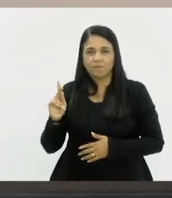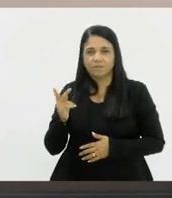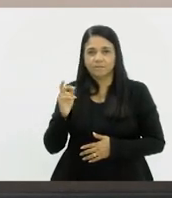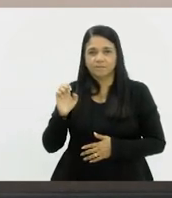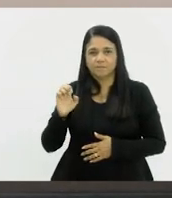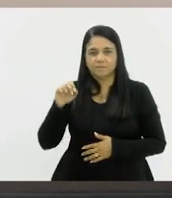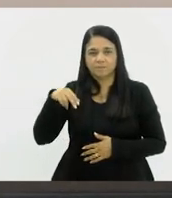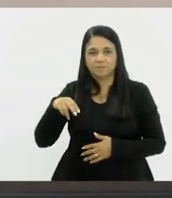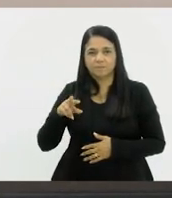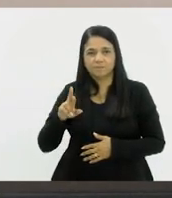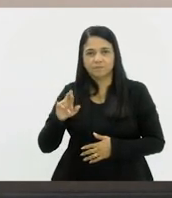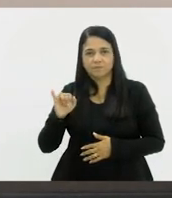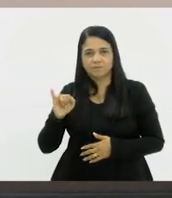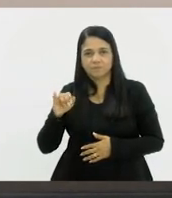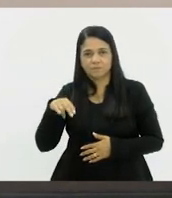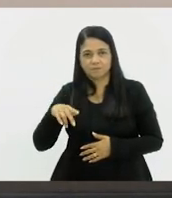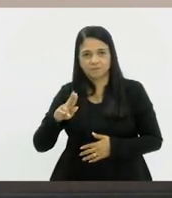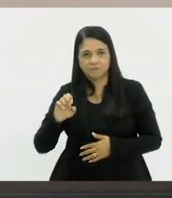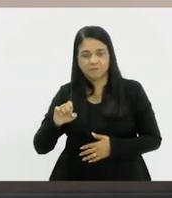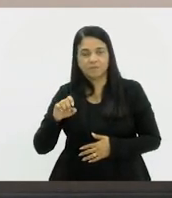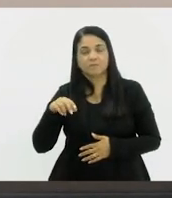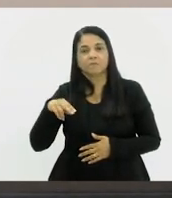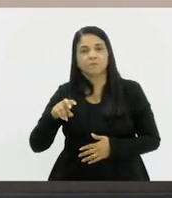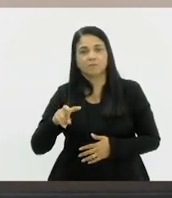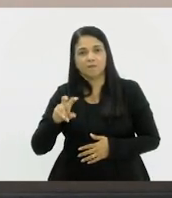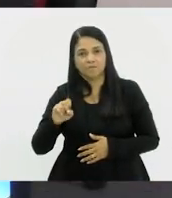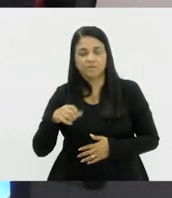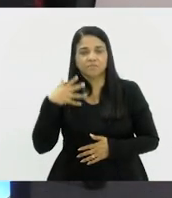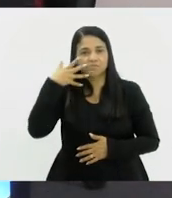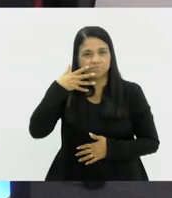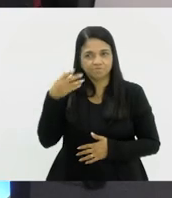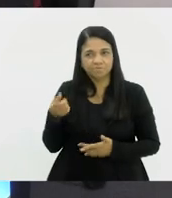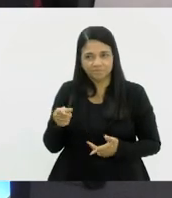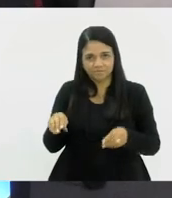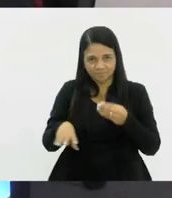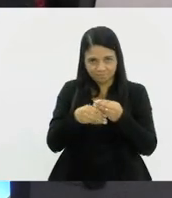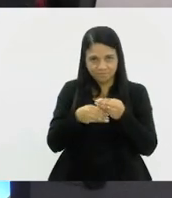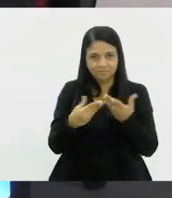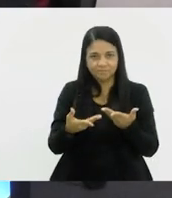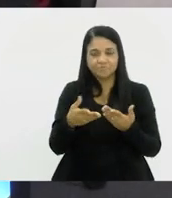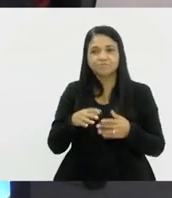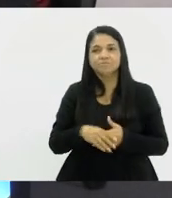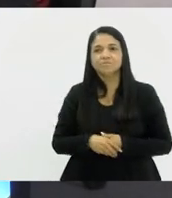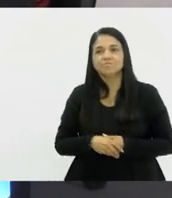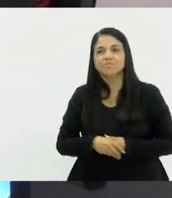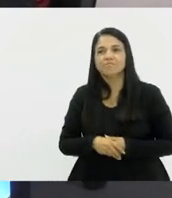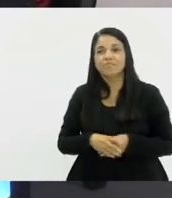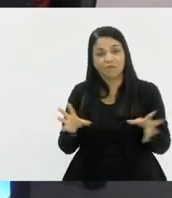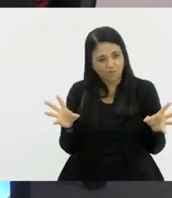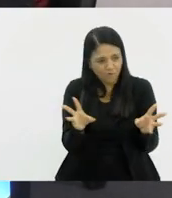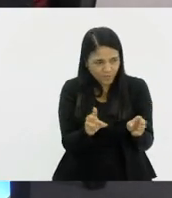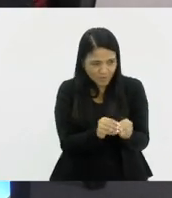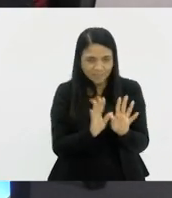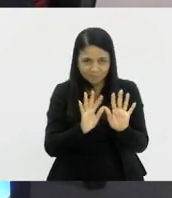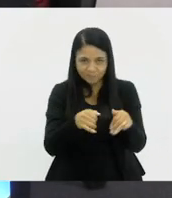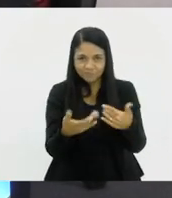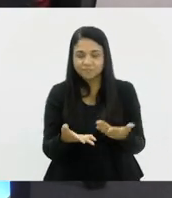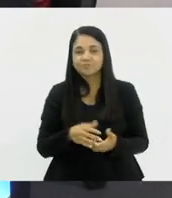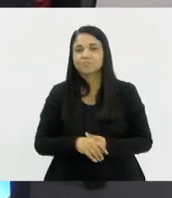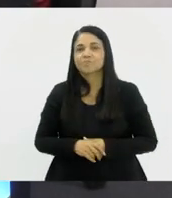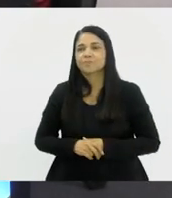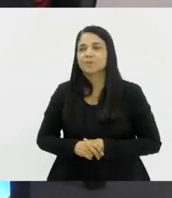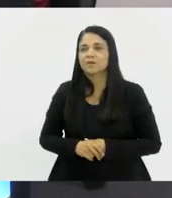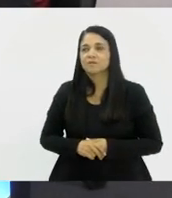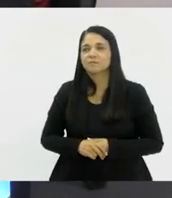Neves quer fazer um último comentário curto também estamos já partindo pro finalmente vamos concluir alô alô